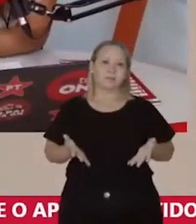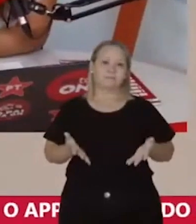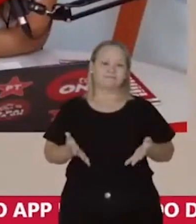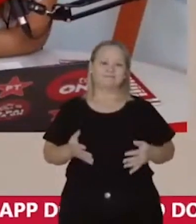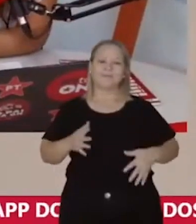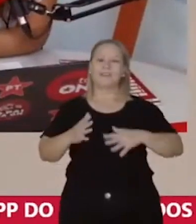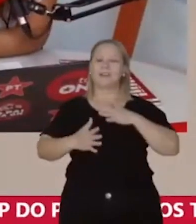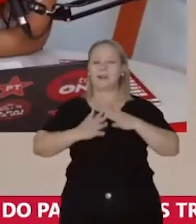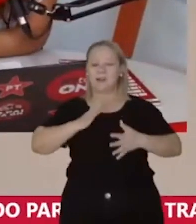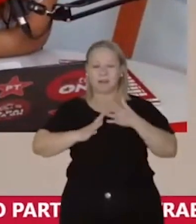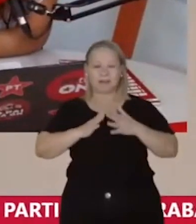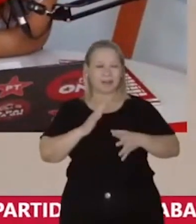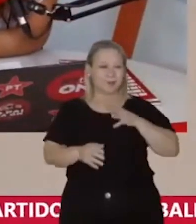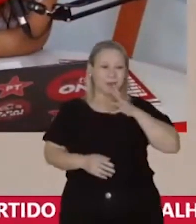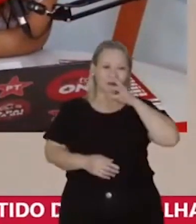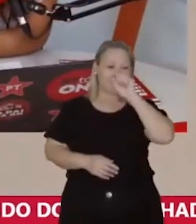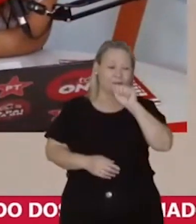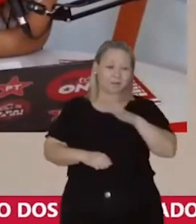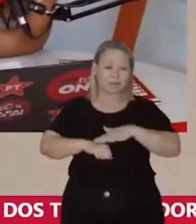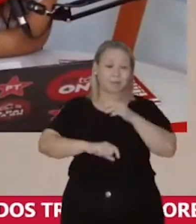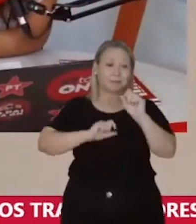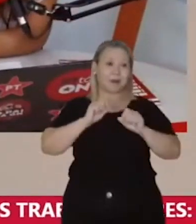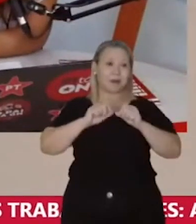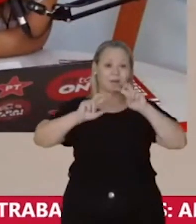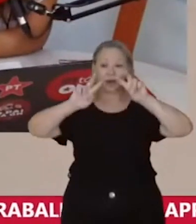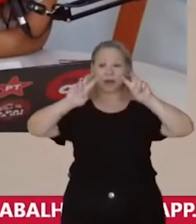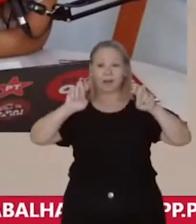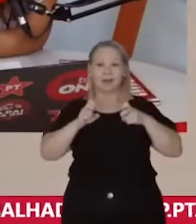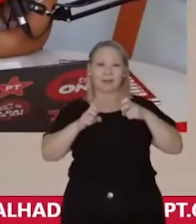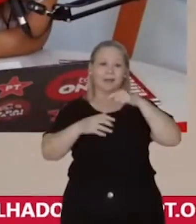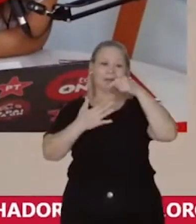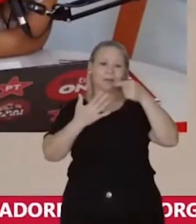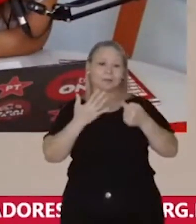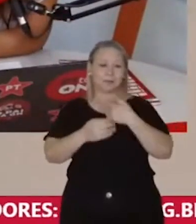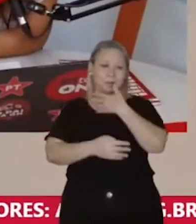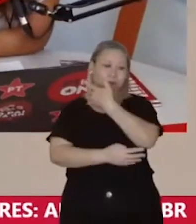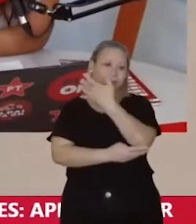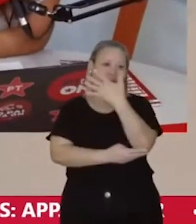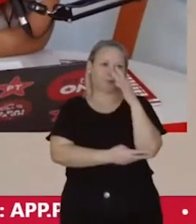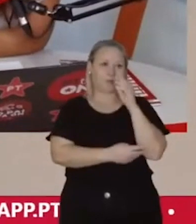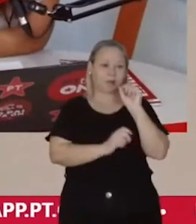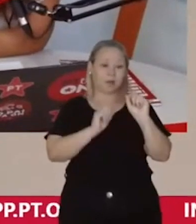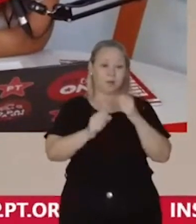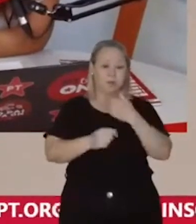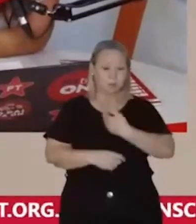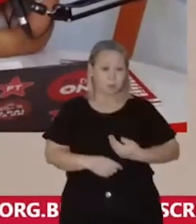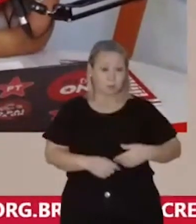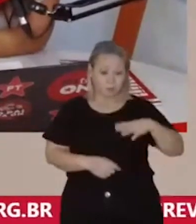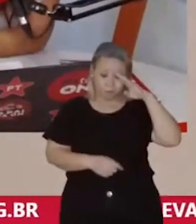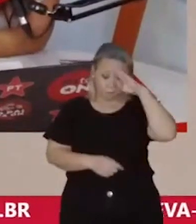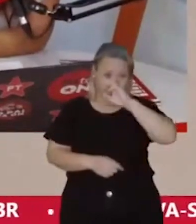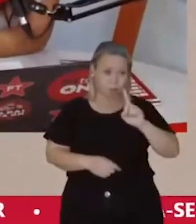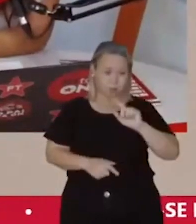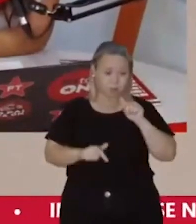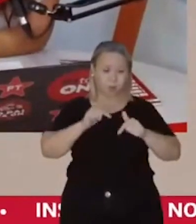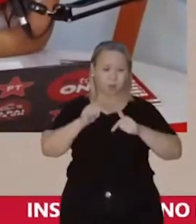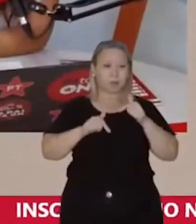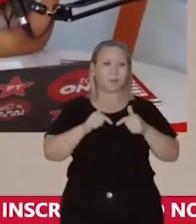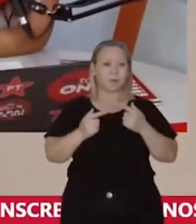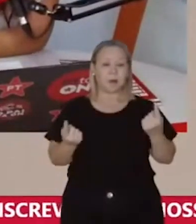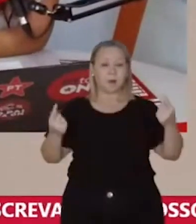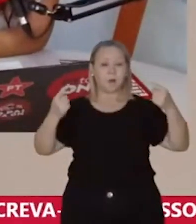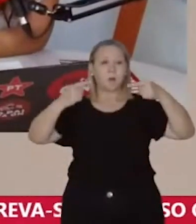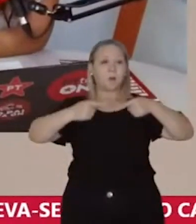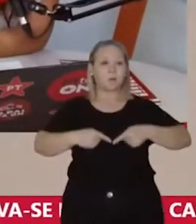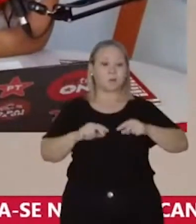Amanda. E é mais do que as questões ambientais, né? Porque o governo Bolsonaro não só trabalhou contrário